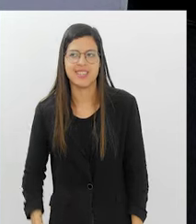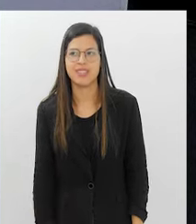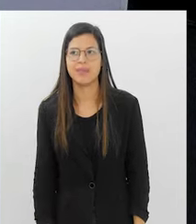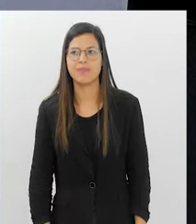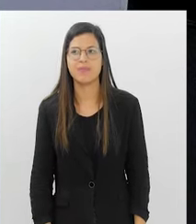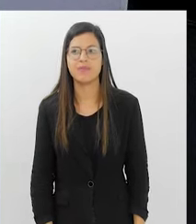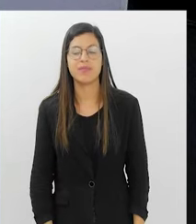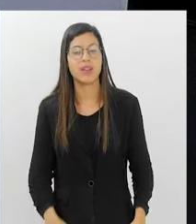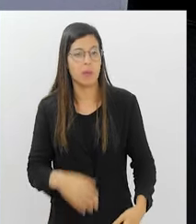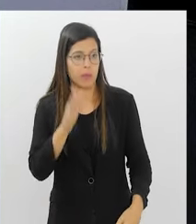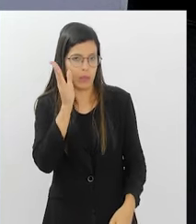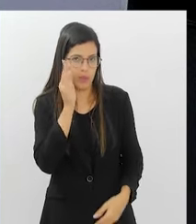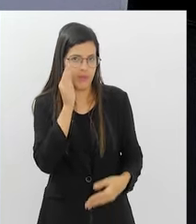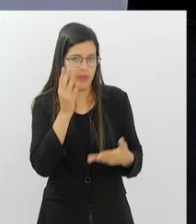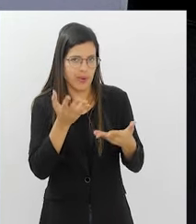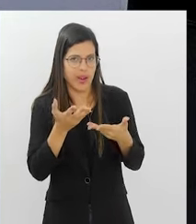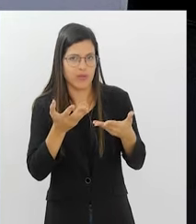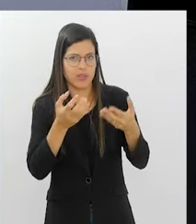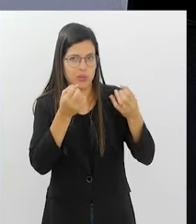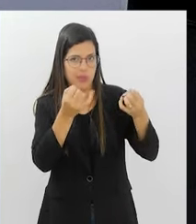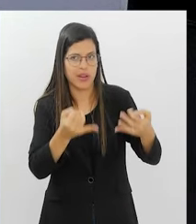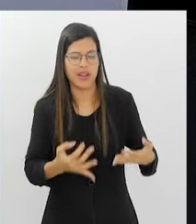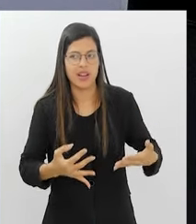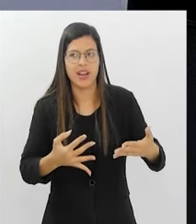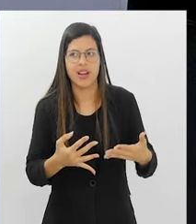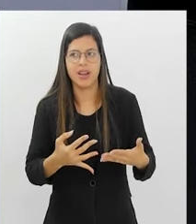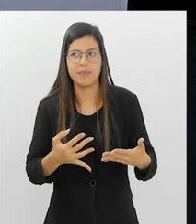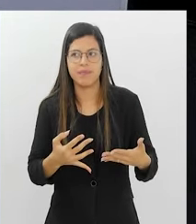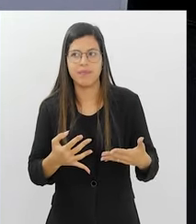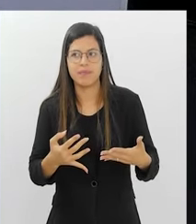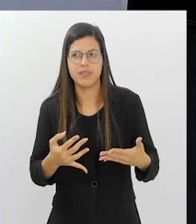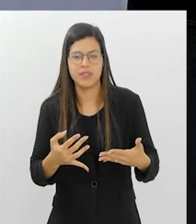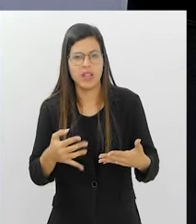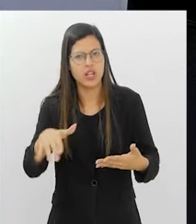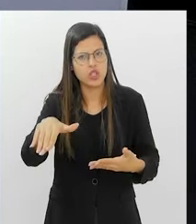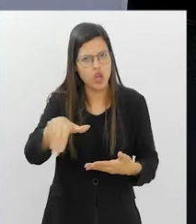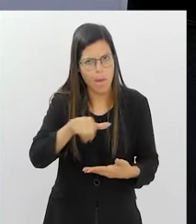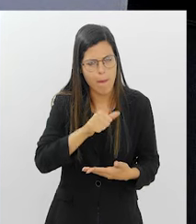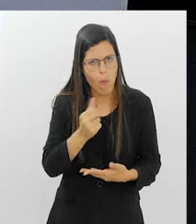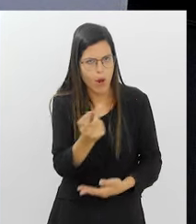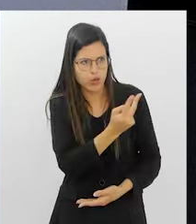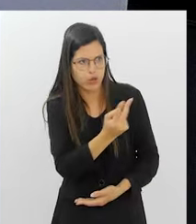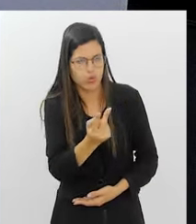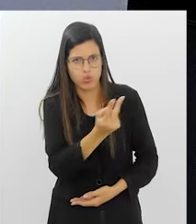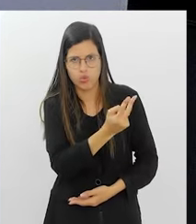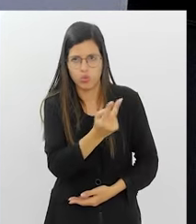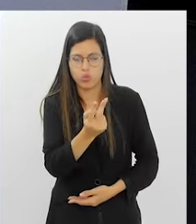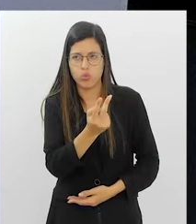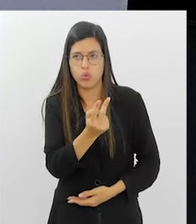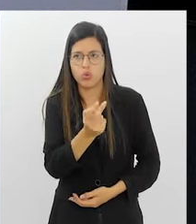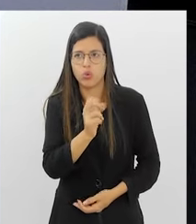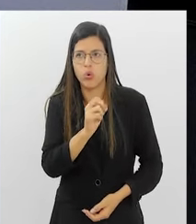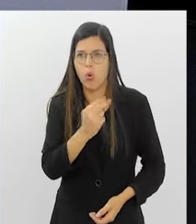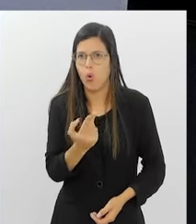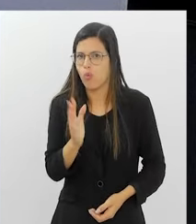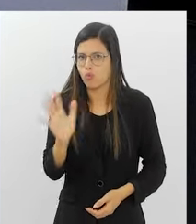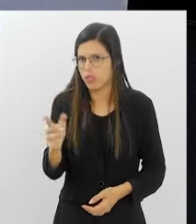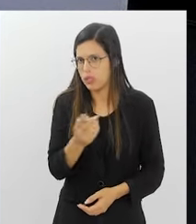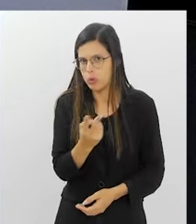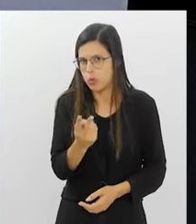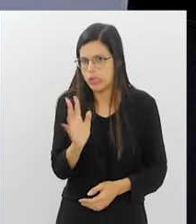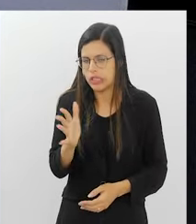quero explicar paraos nossos espectadores vocês vieram ele chamou as duas ou você já já tinha um criado